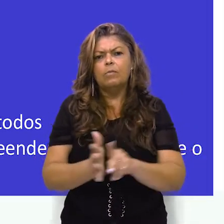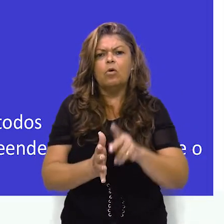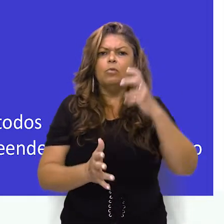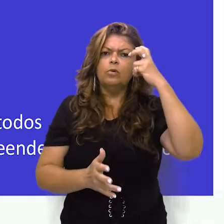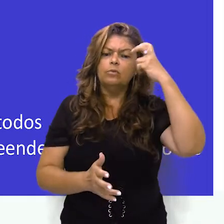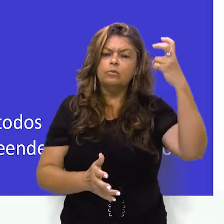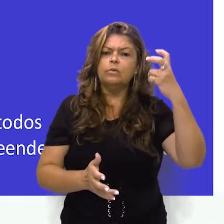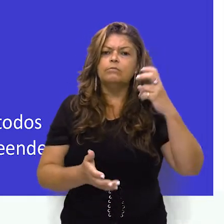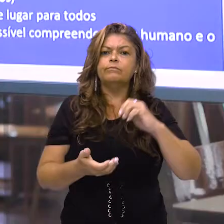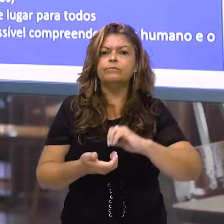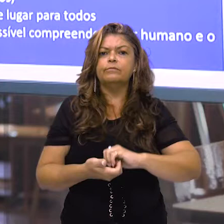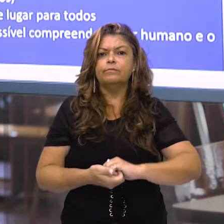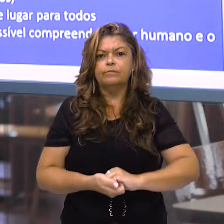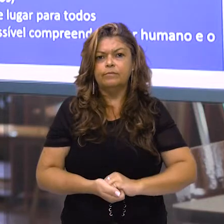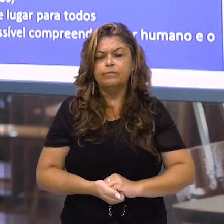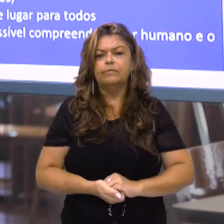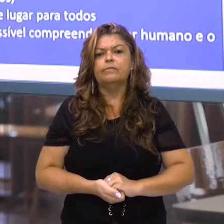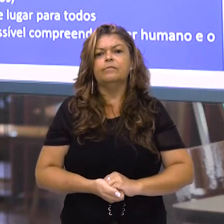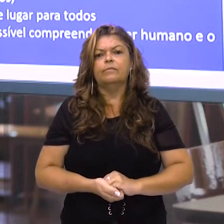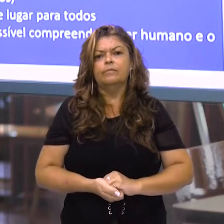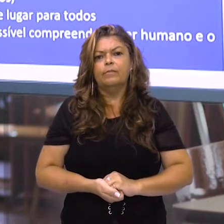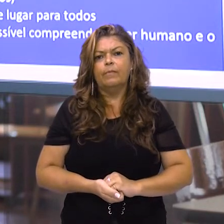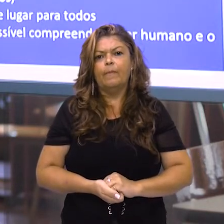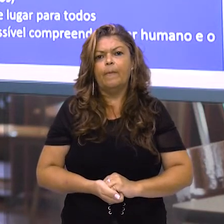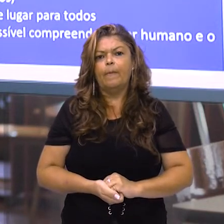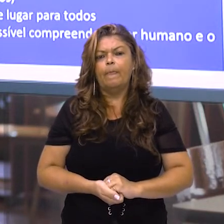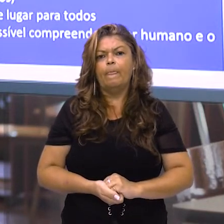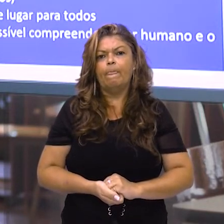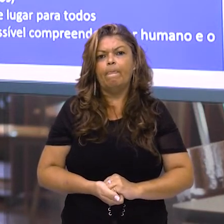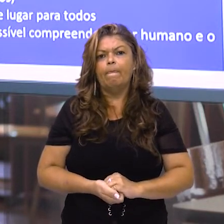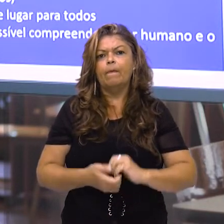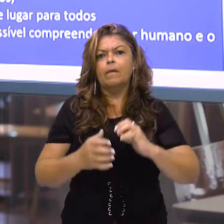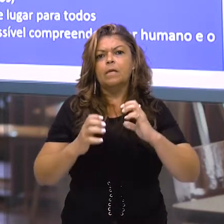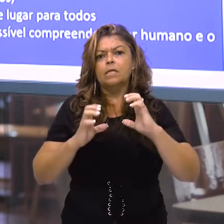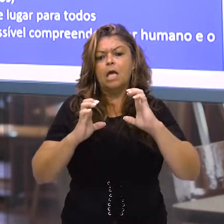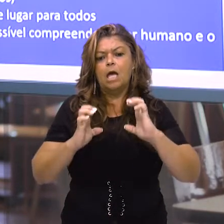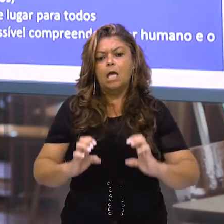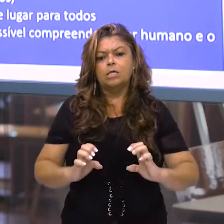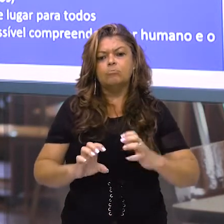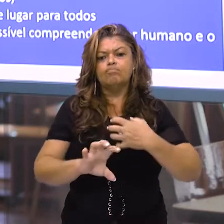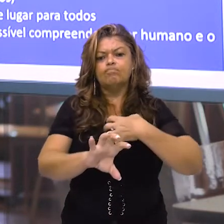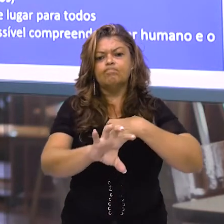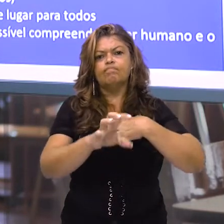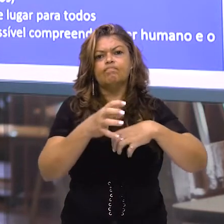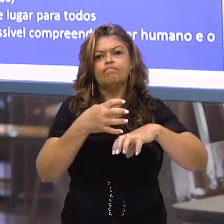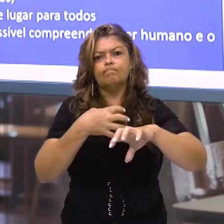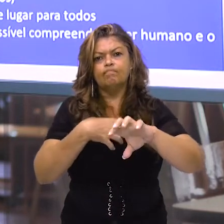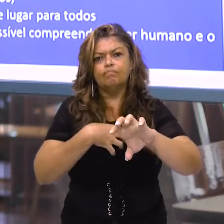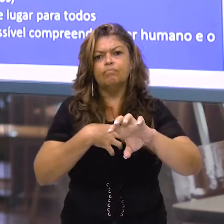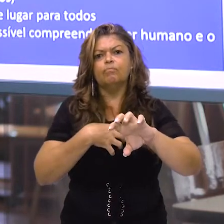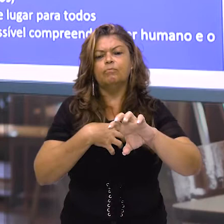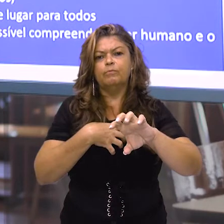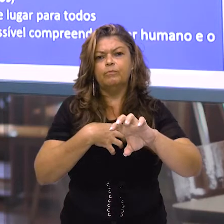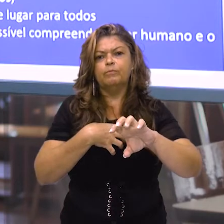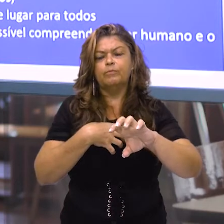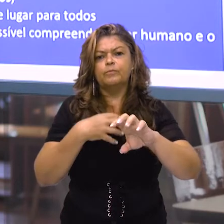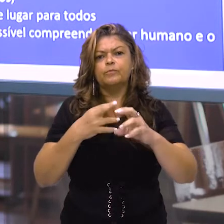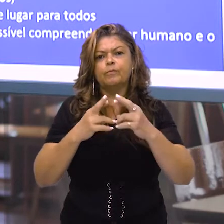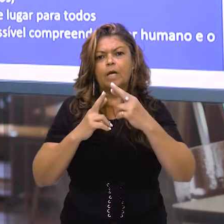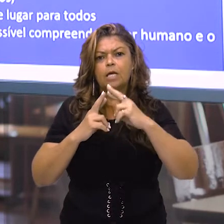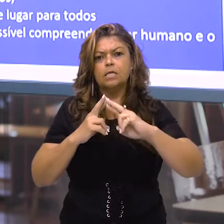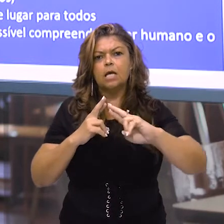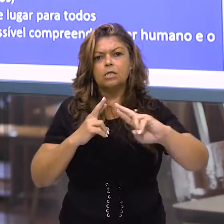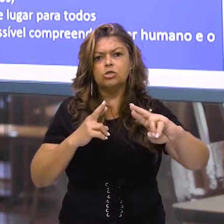comunidade e solidariedade. Então, essas culturas de caráter étnico, né?